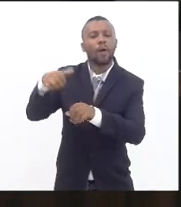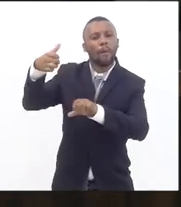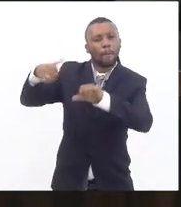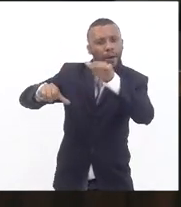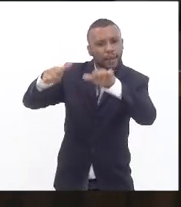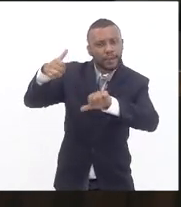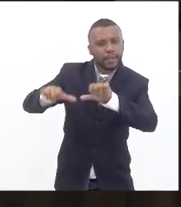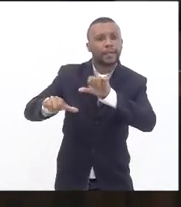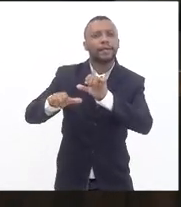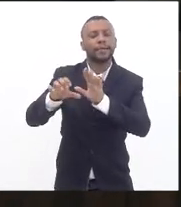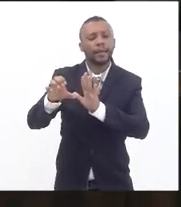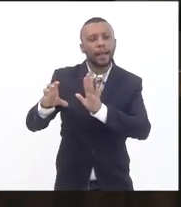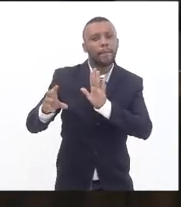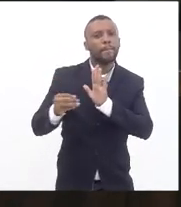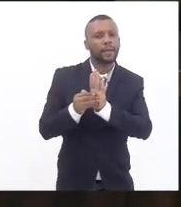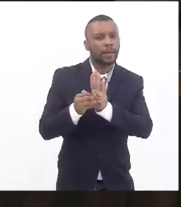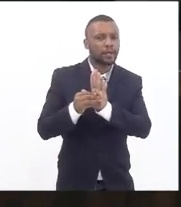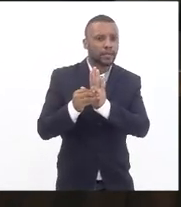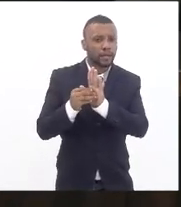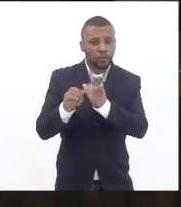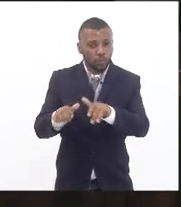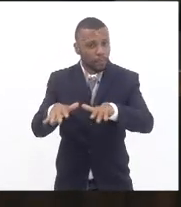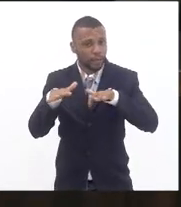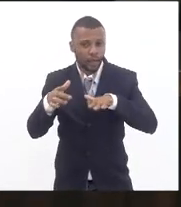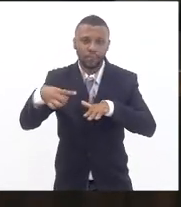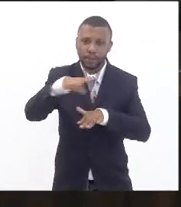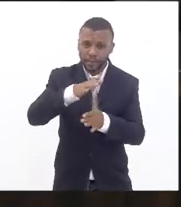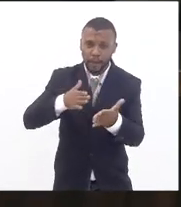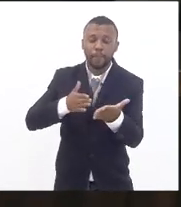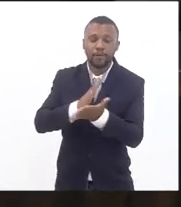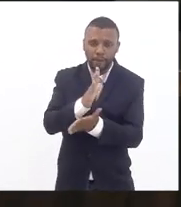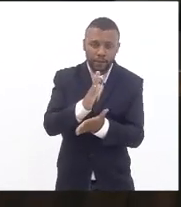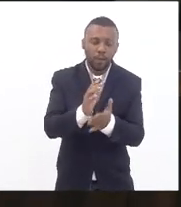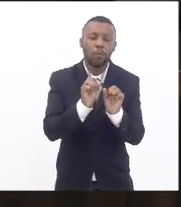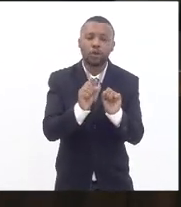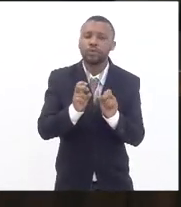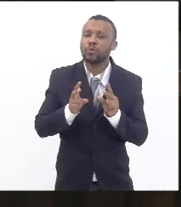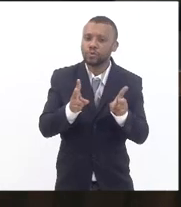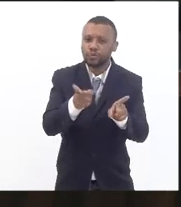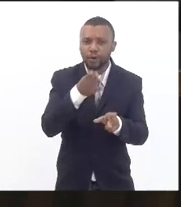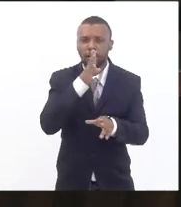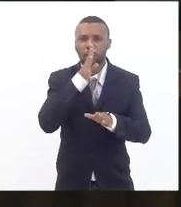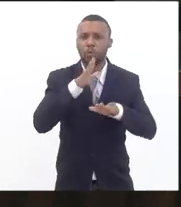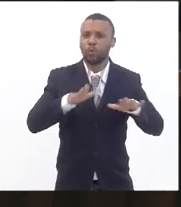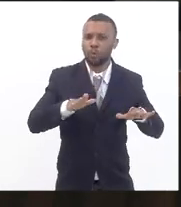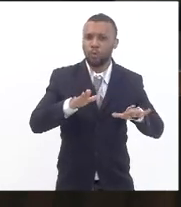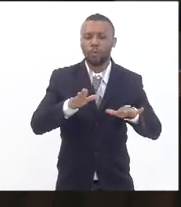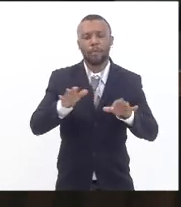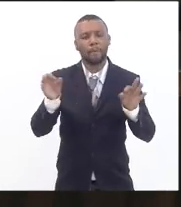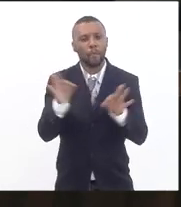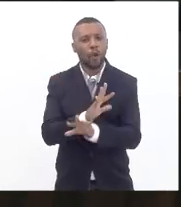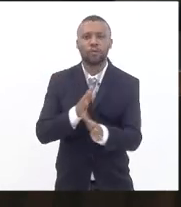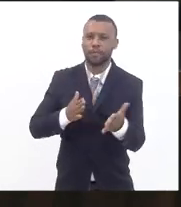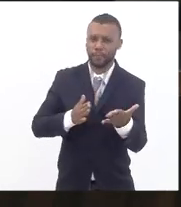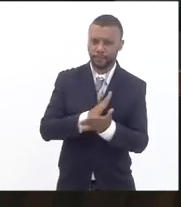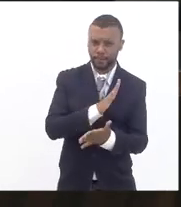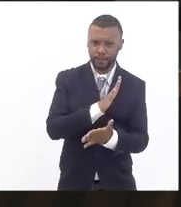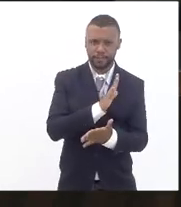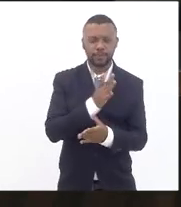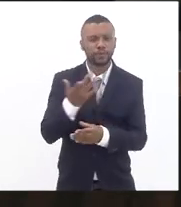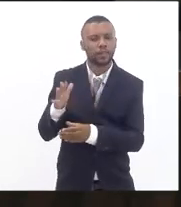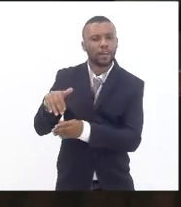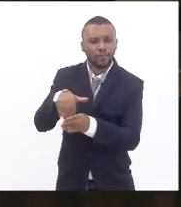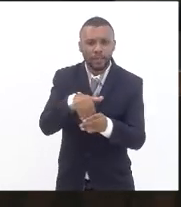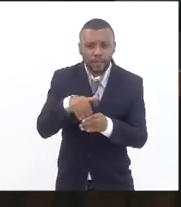de plenário da Comissão de Justiça. Senhores que aprovam, permaneçam como estão. Aprovado. Em votação, o projeto